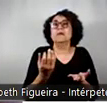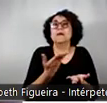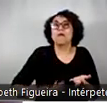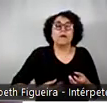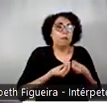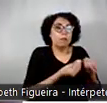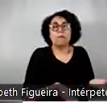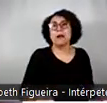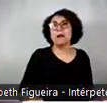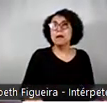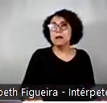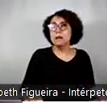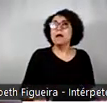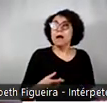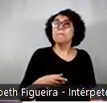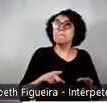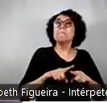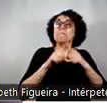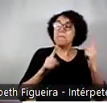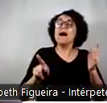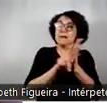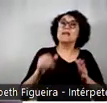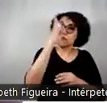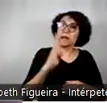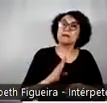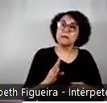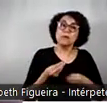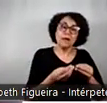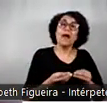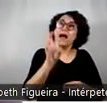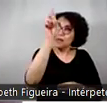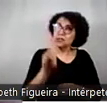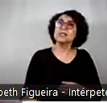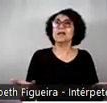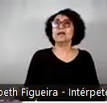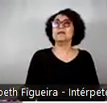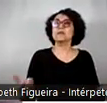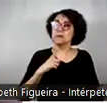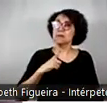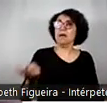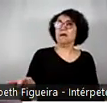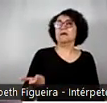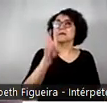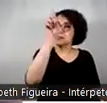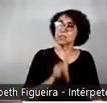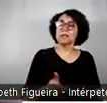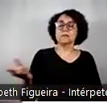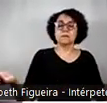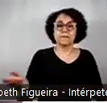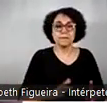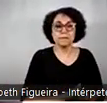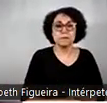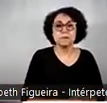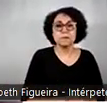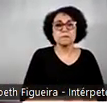E pensar, né, de como que essa palavra, né, a palavra refugiado, né, ela sempre vem arregado